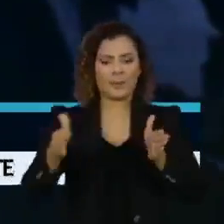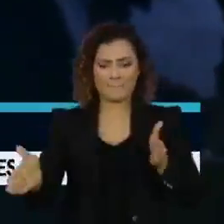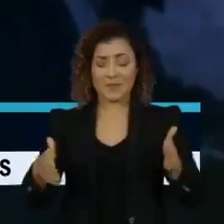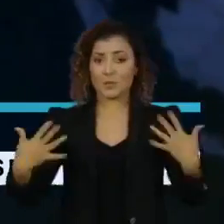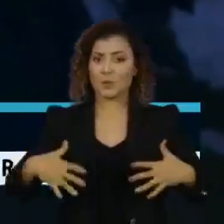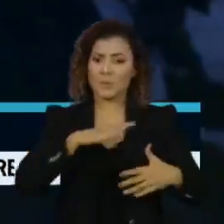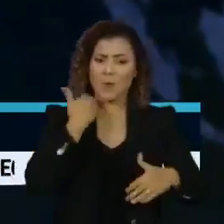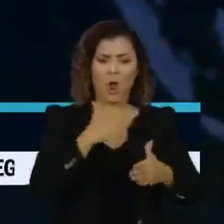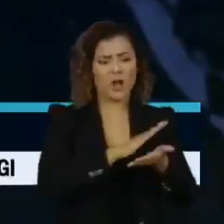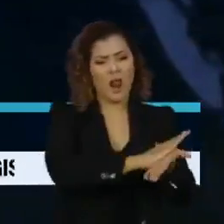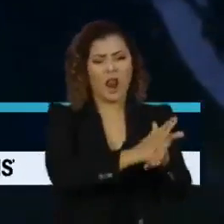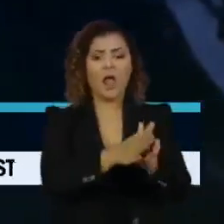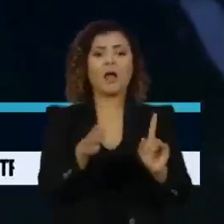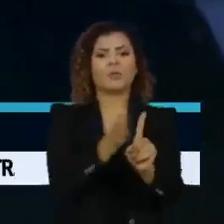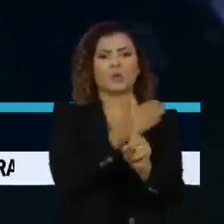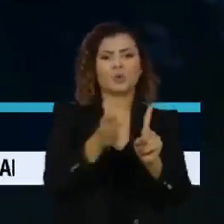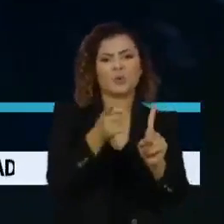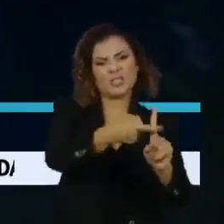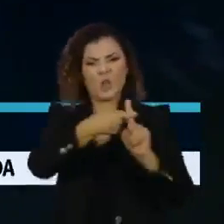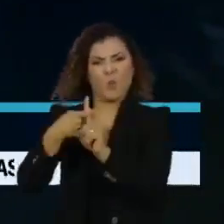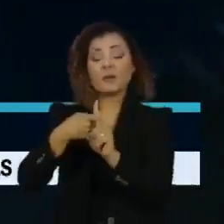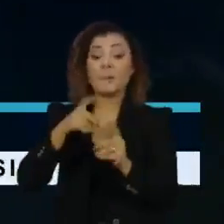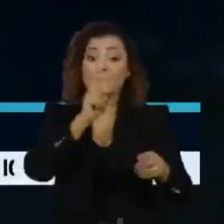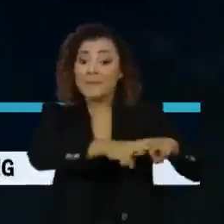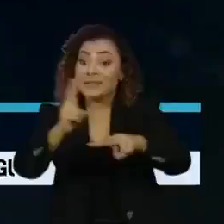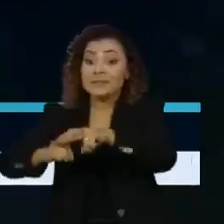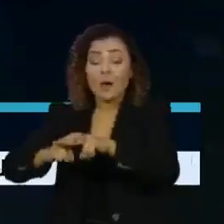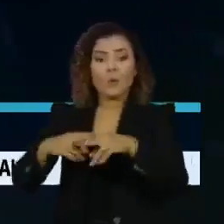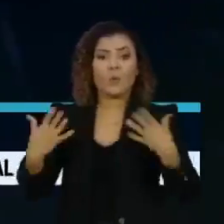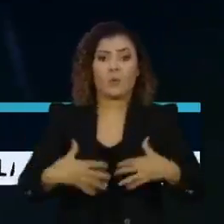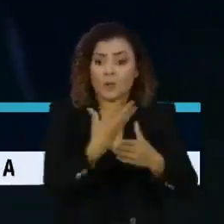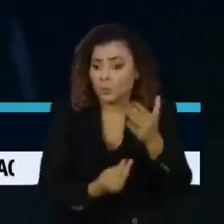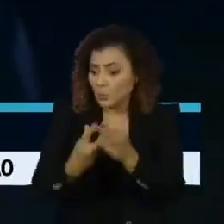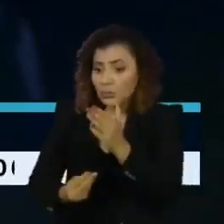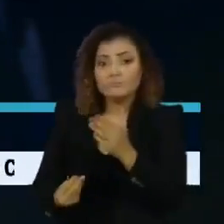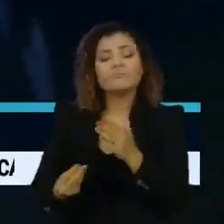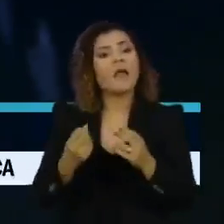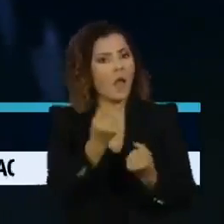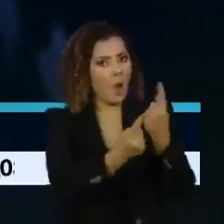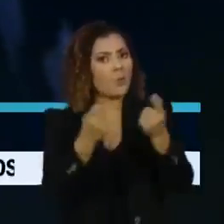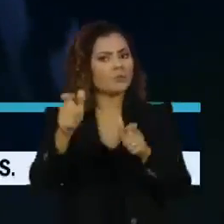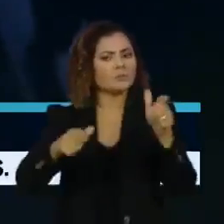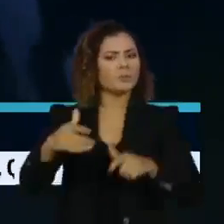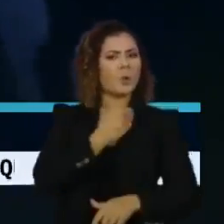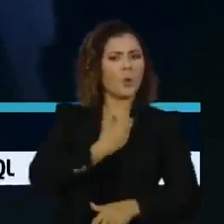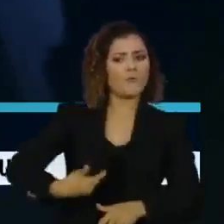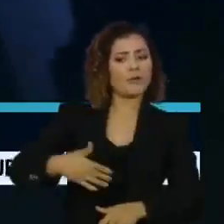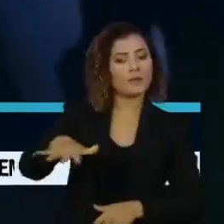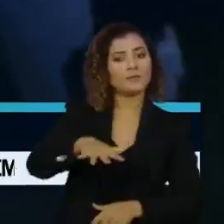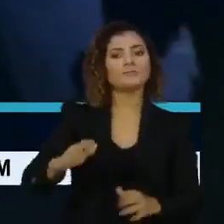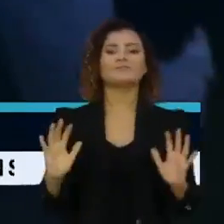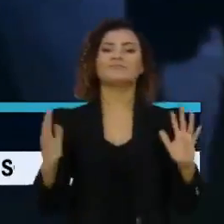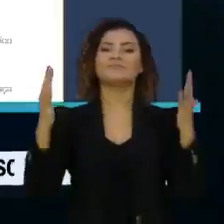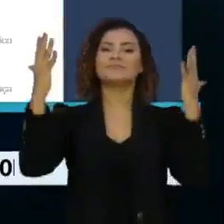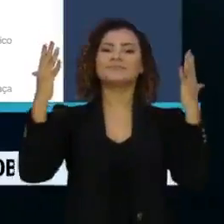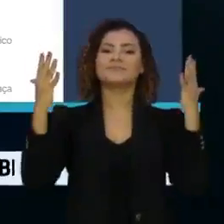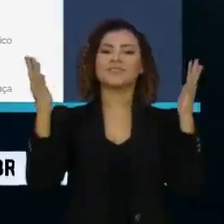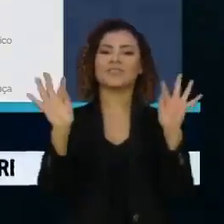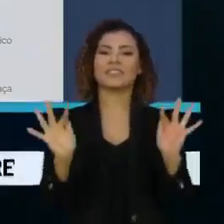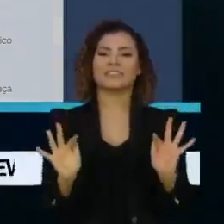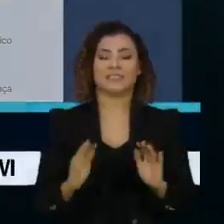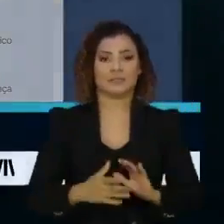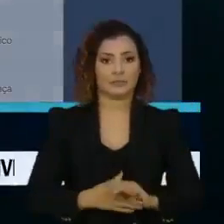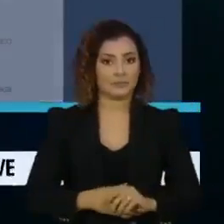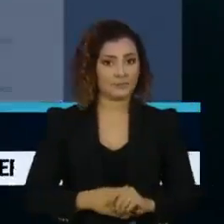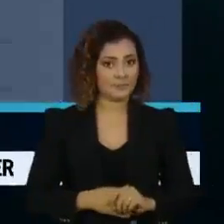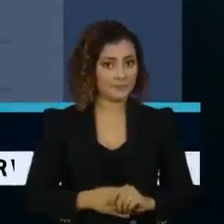por mortes, torturas, sequestros e prisões e desaparecimentos, alguns integrantes do governo comemoram a data.